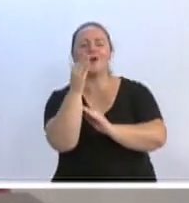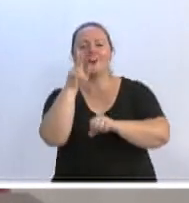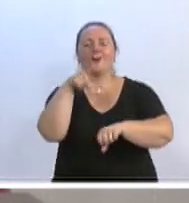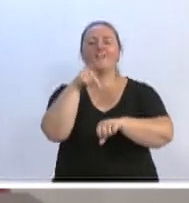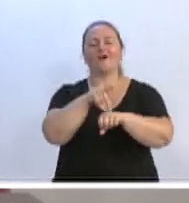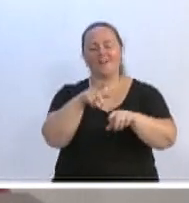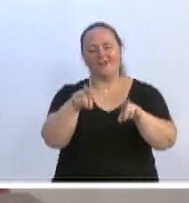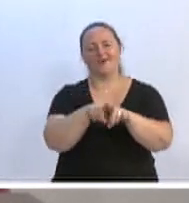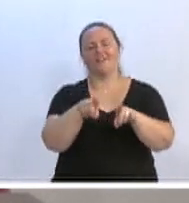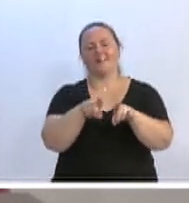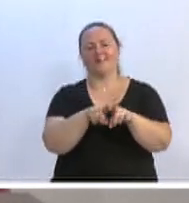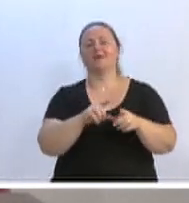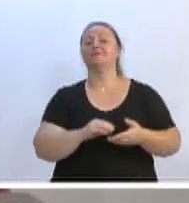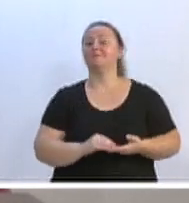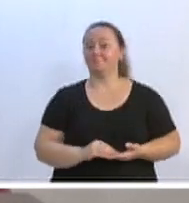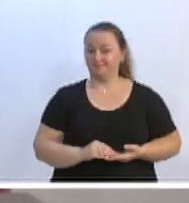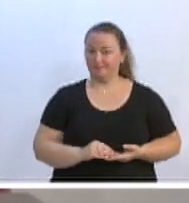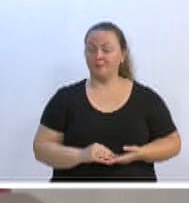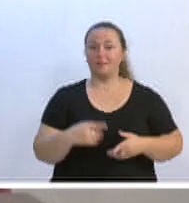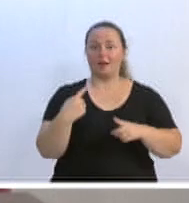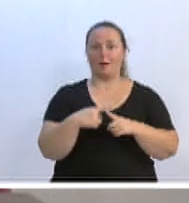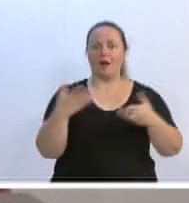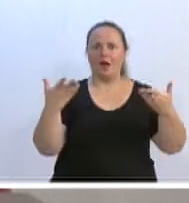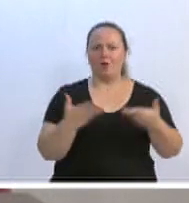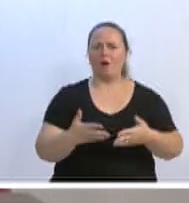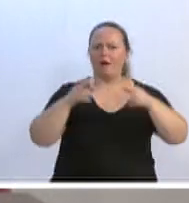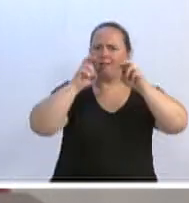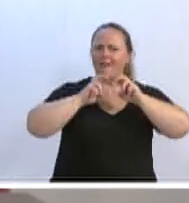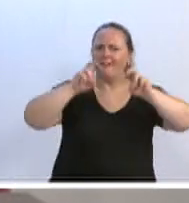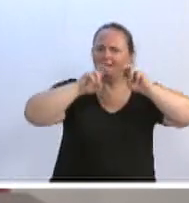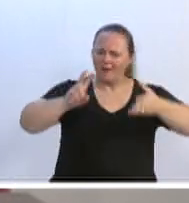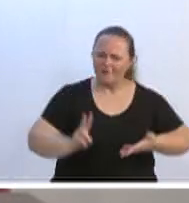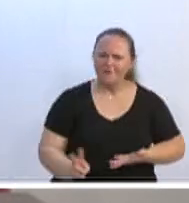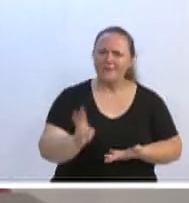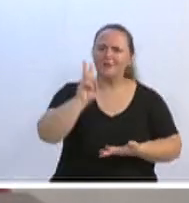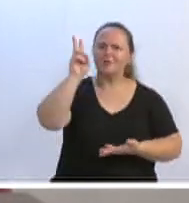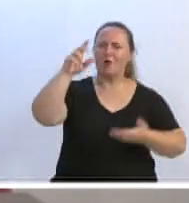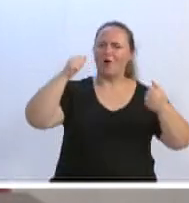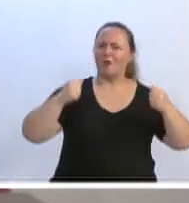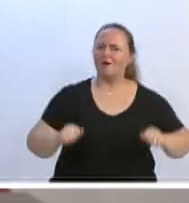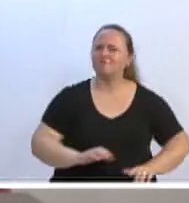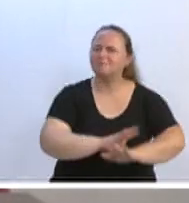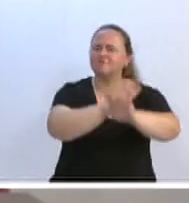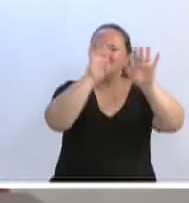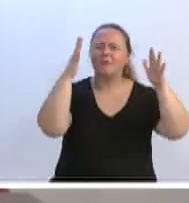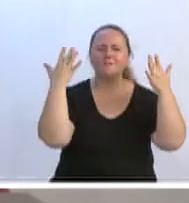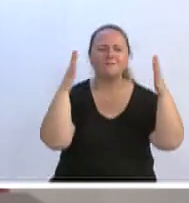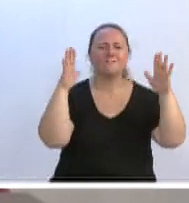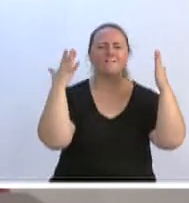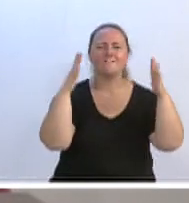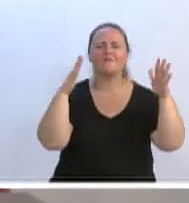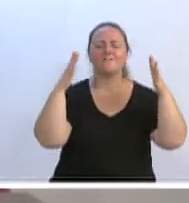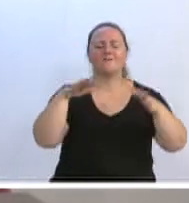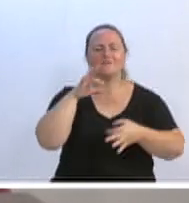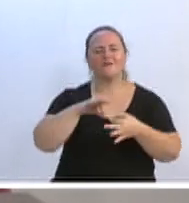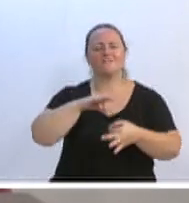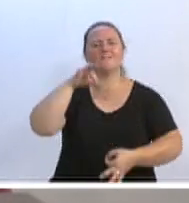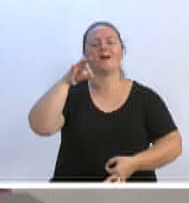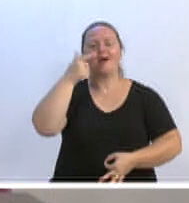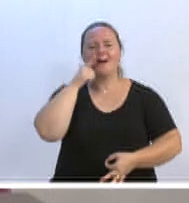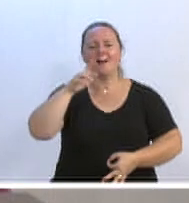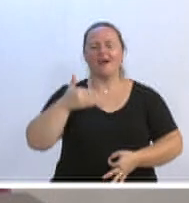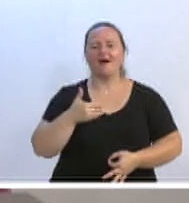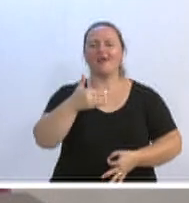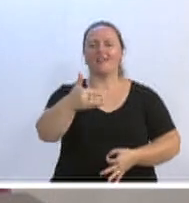estamos dando um brado de vitória com uma celebração espiritual que se dará com